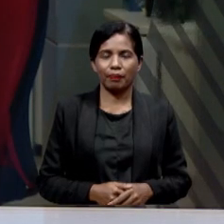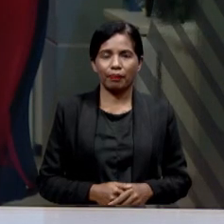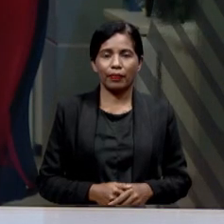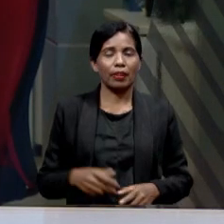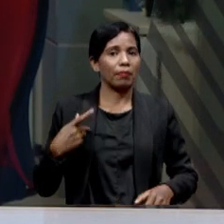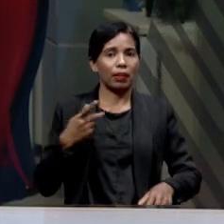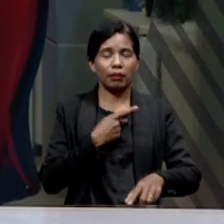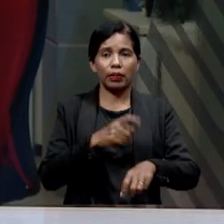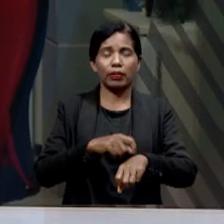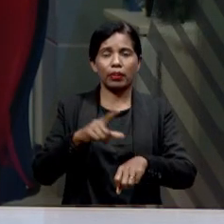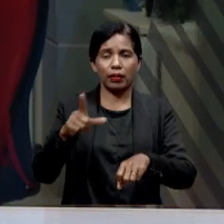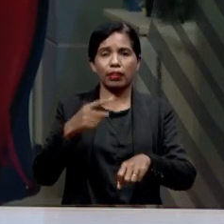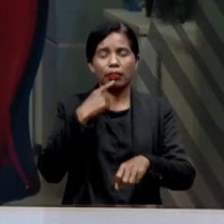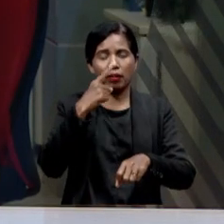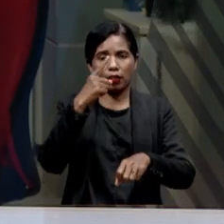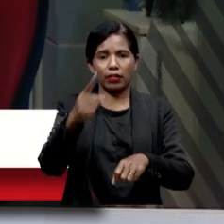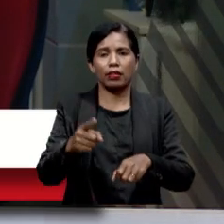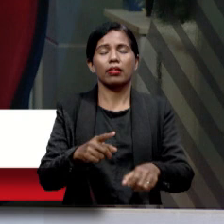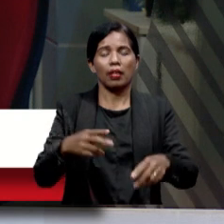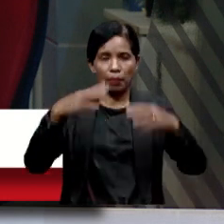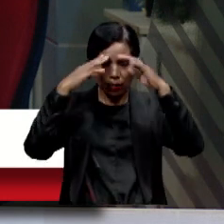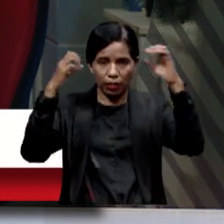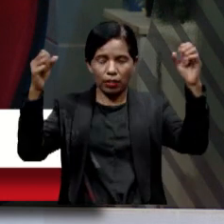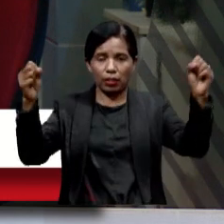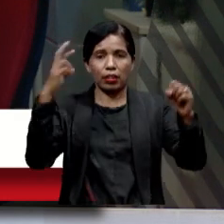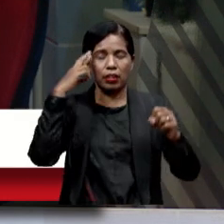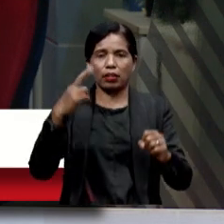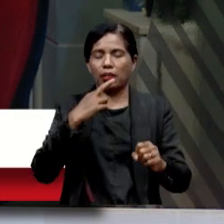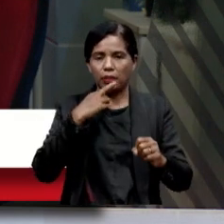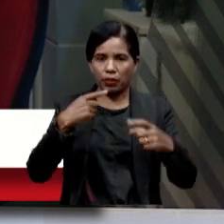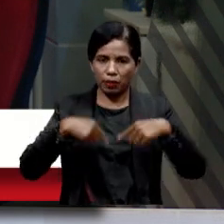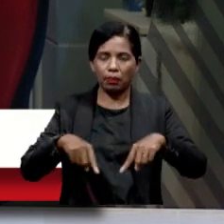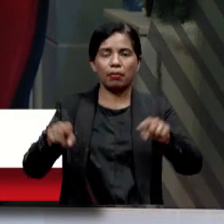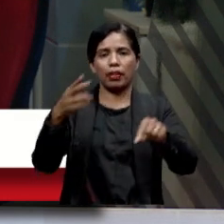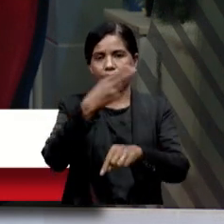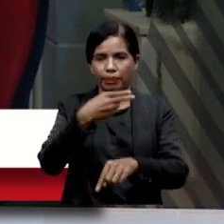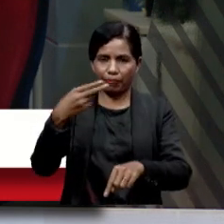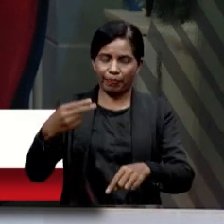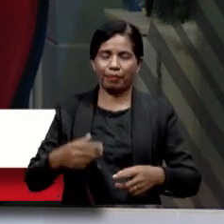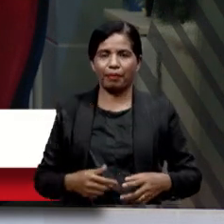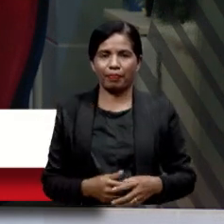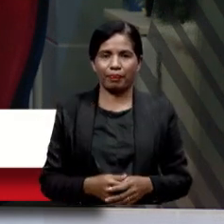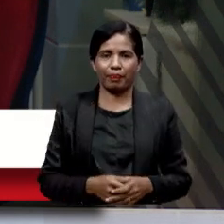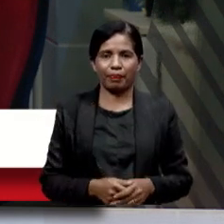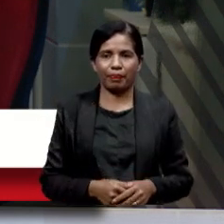Parlamento Nasional autoriza a deslocação do Presidente da República, José Ramos Horta, para a Indonésia.